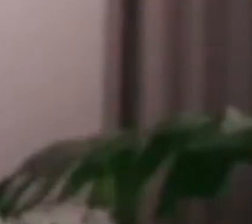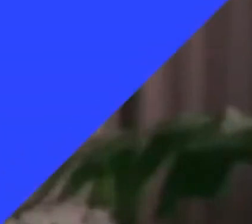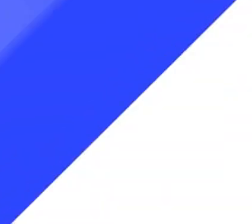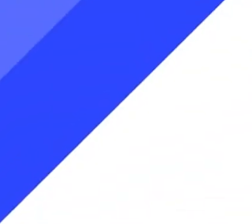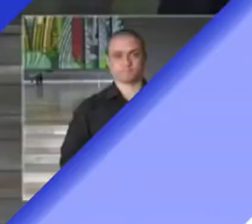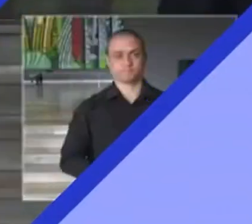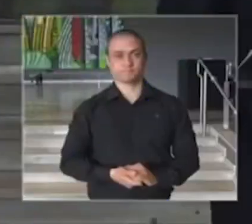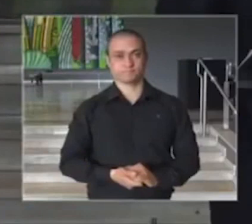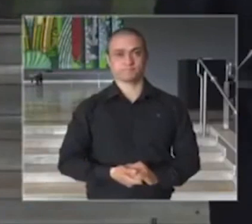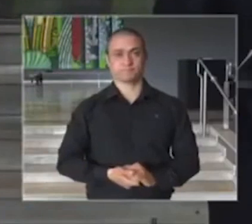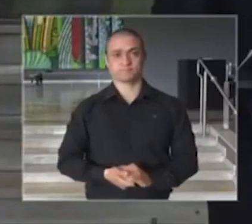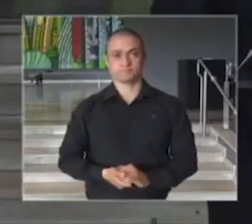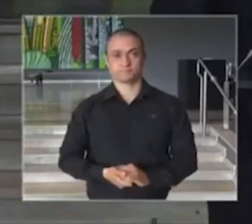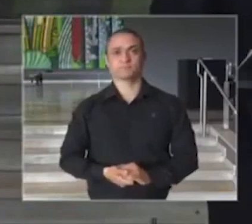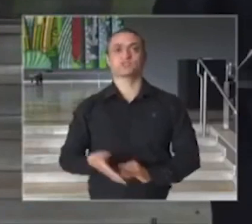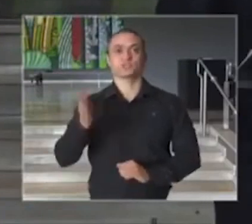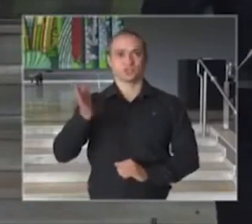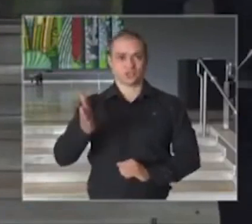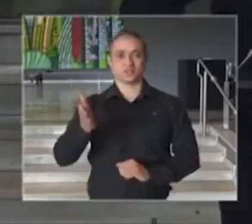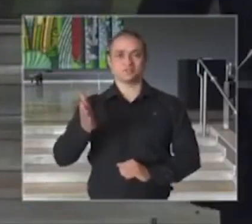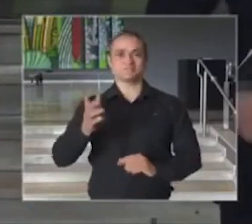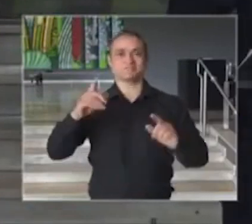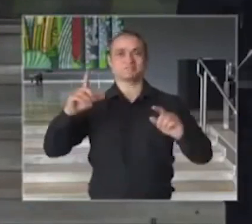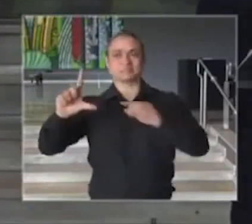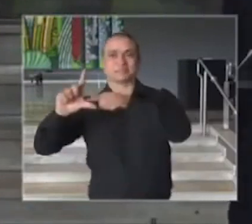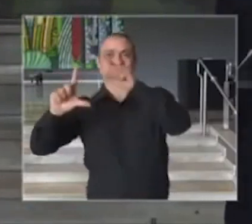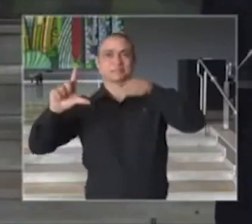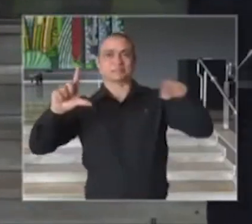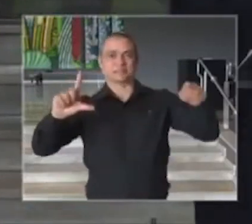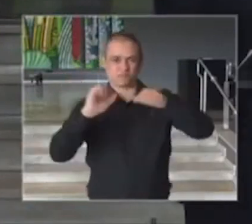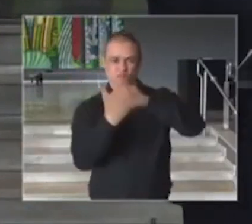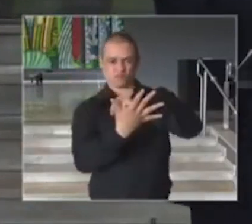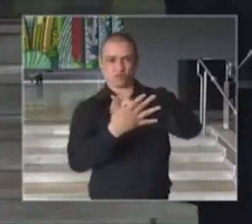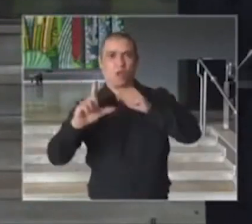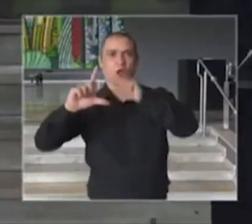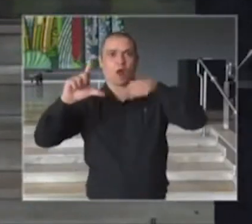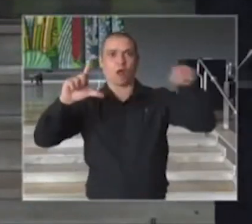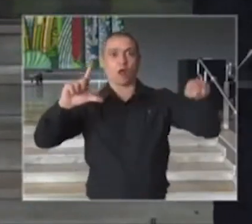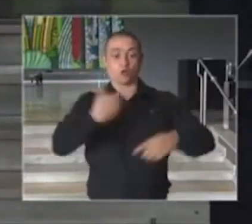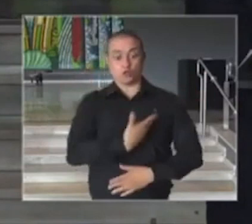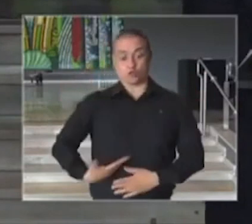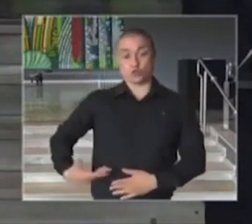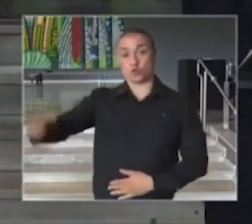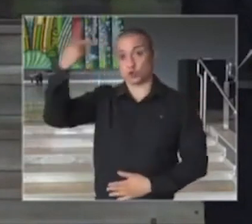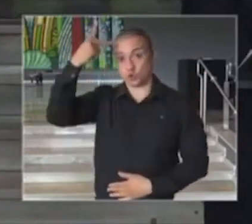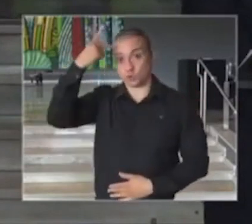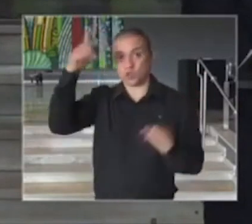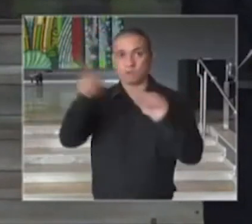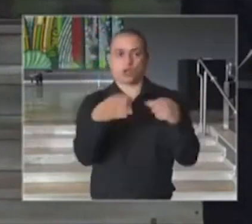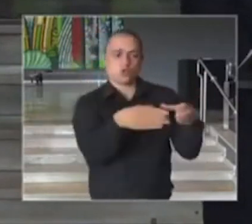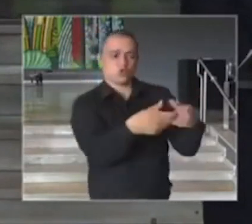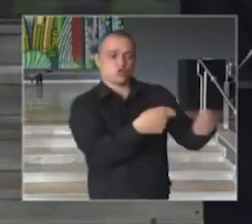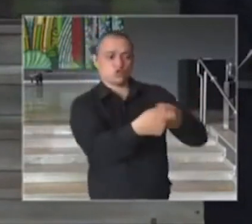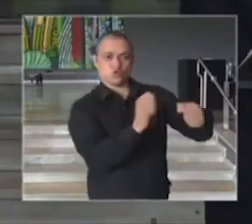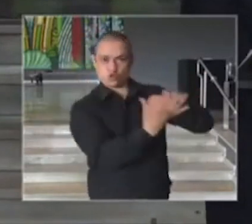às vésperas da eleição com o Claro aumento da instabilidade da pandemia o Governo do Estado de São Paulo e o